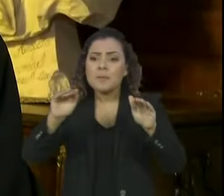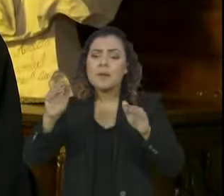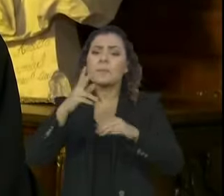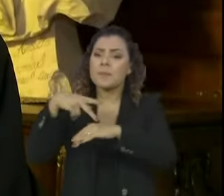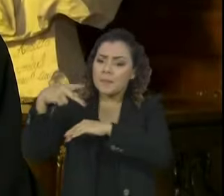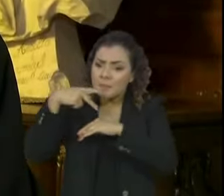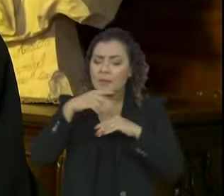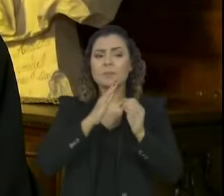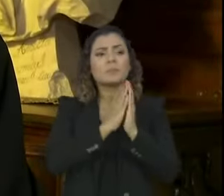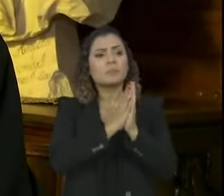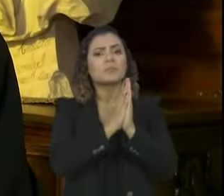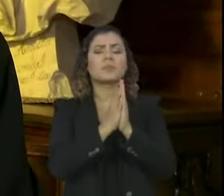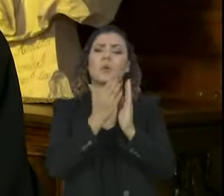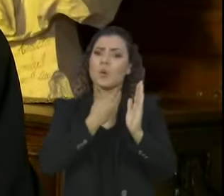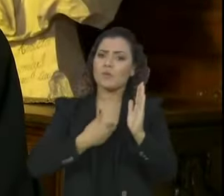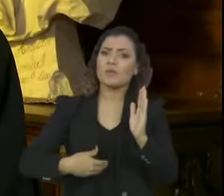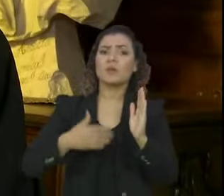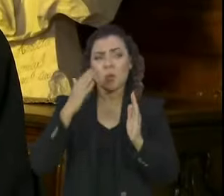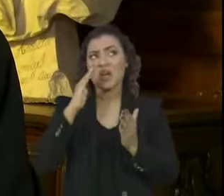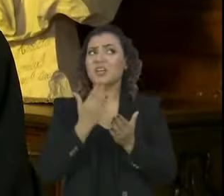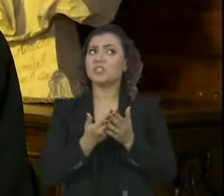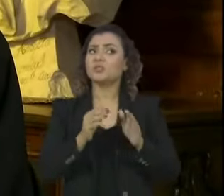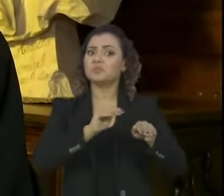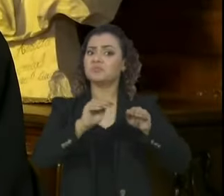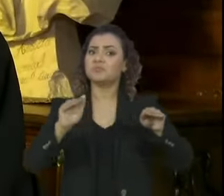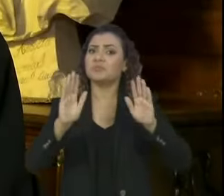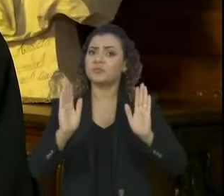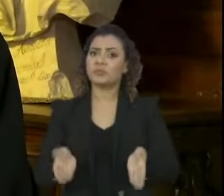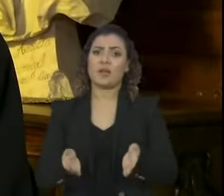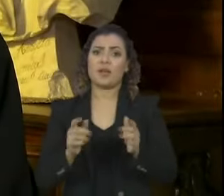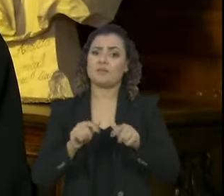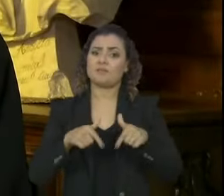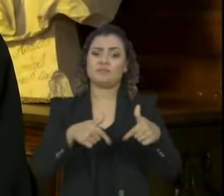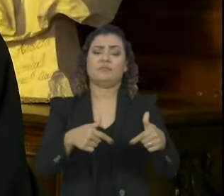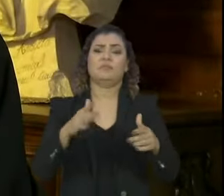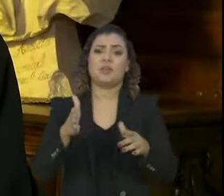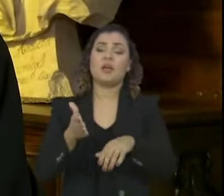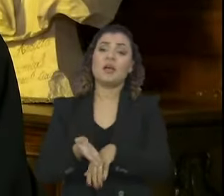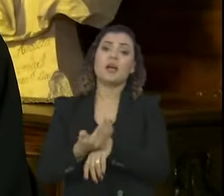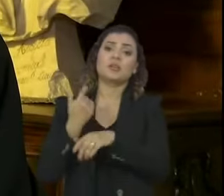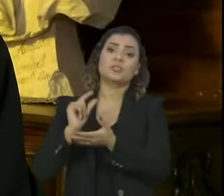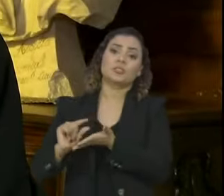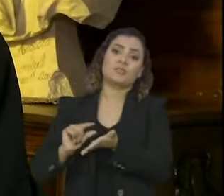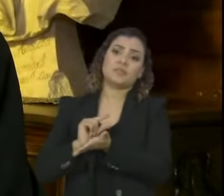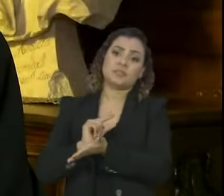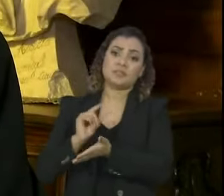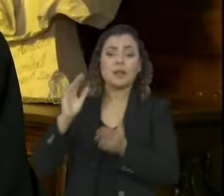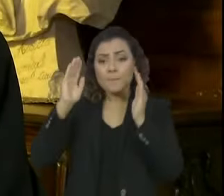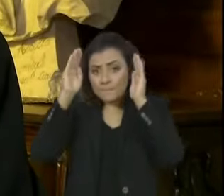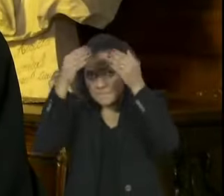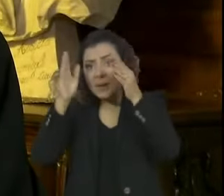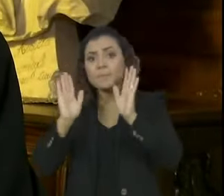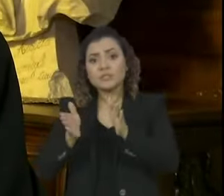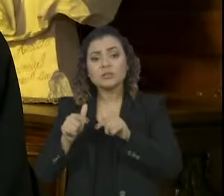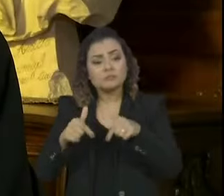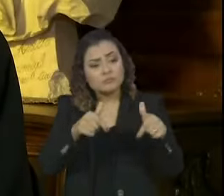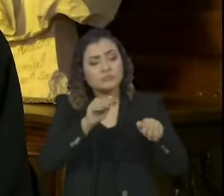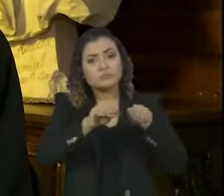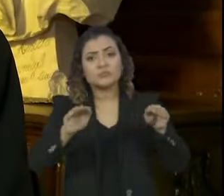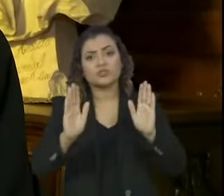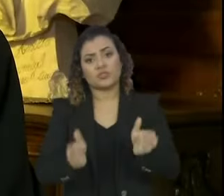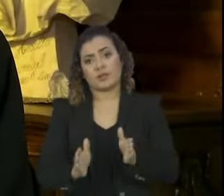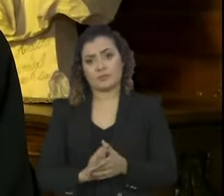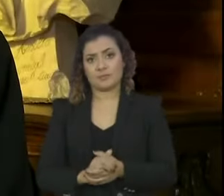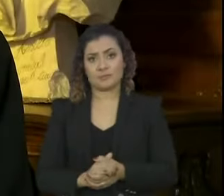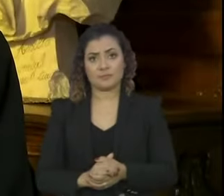países para os governos é isso já está fazendo desde antes que tinha vacina É sim